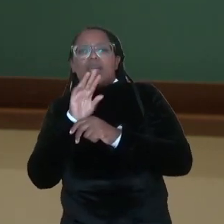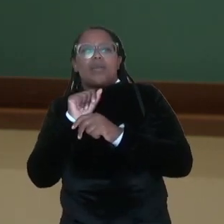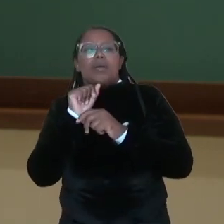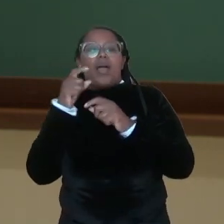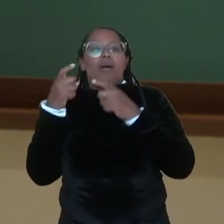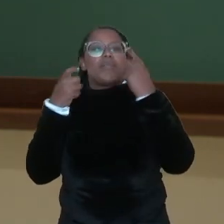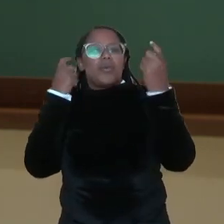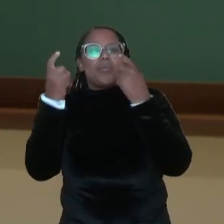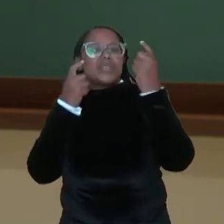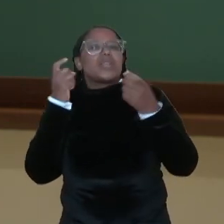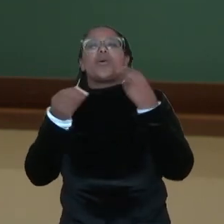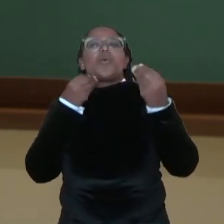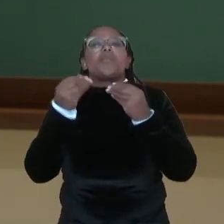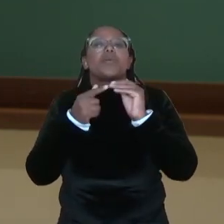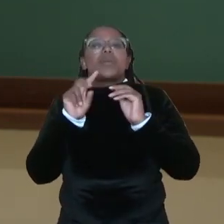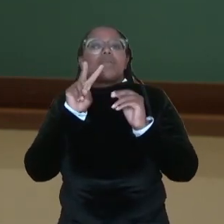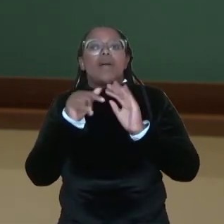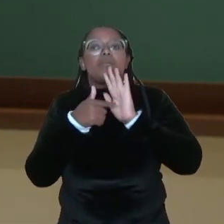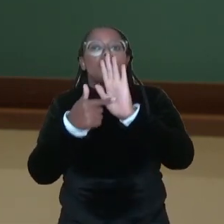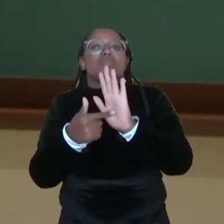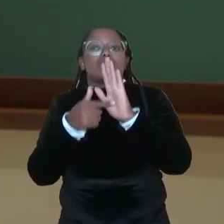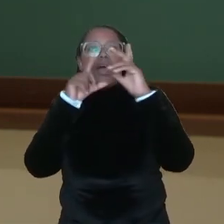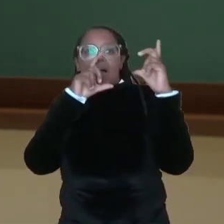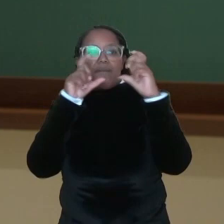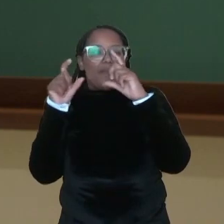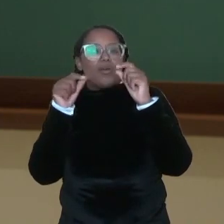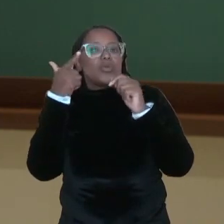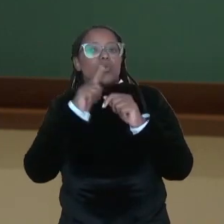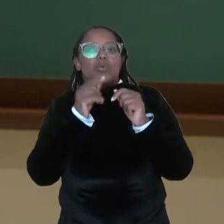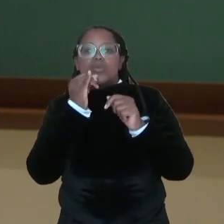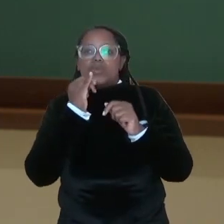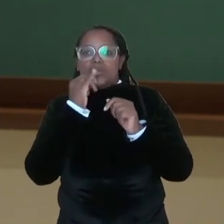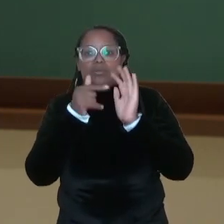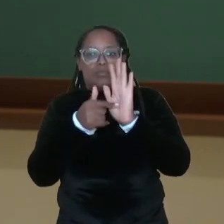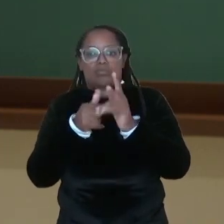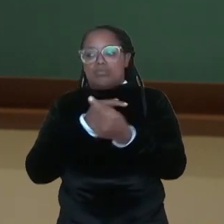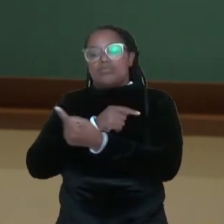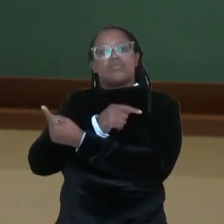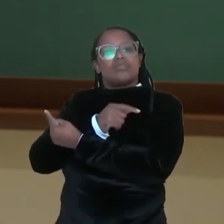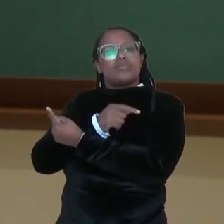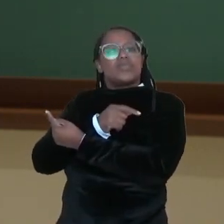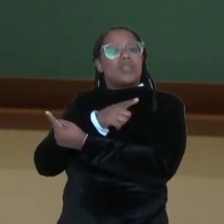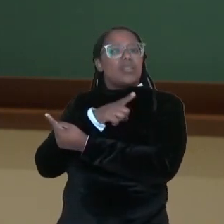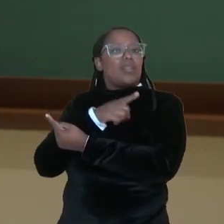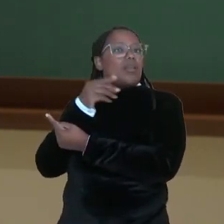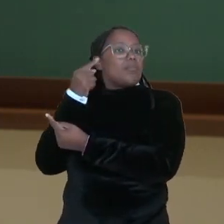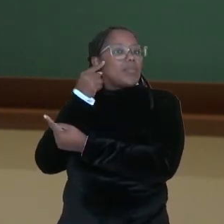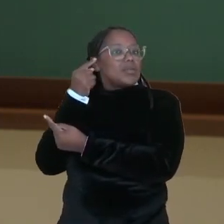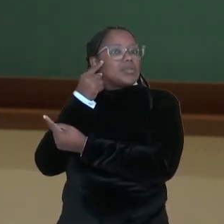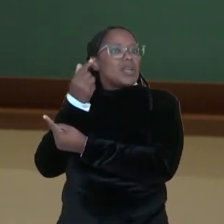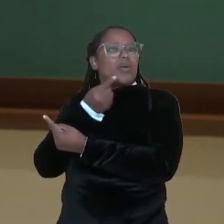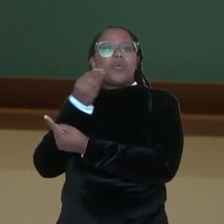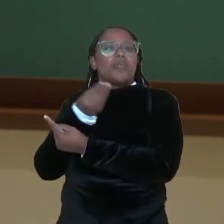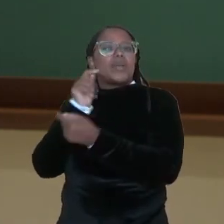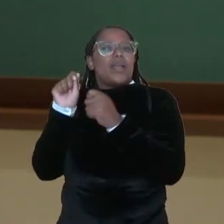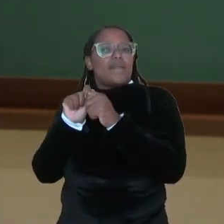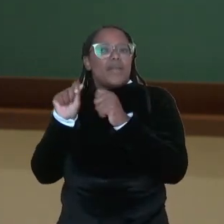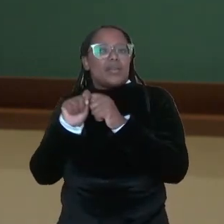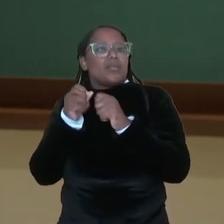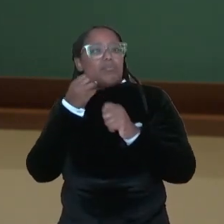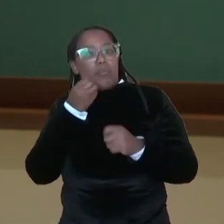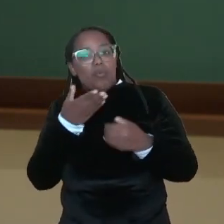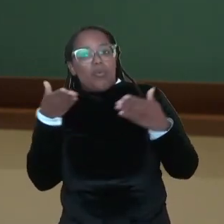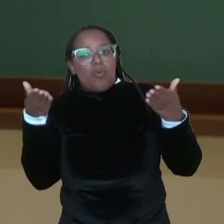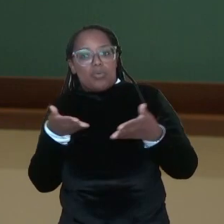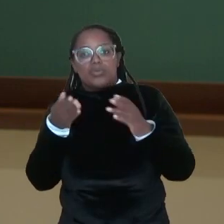de como vai aparecer o objeto na cena. Aqui eu tenho mais duas imagens para vocês terem de referência de enquadramento. Bom,